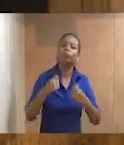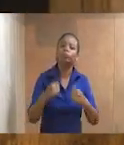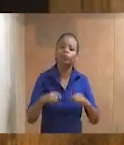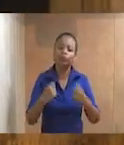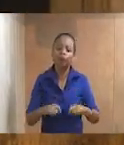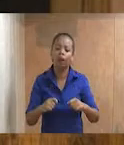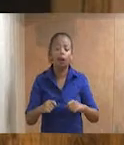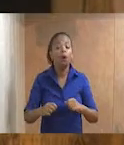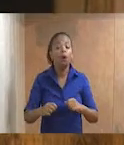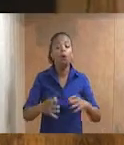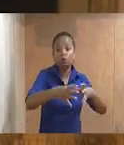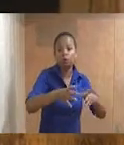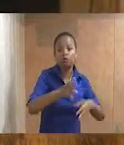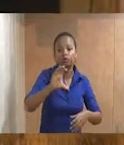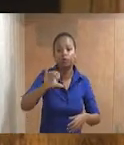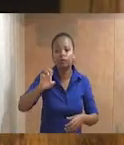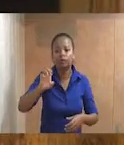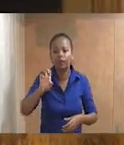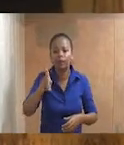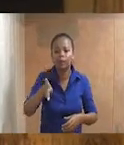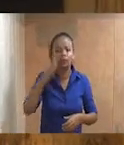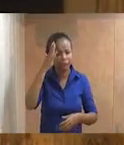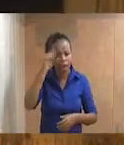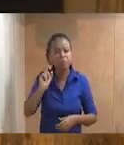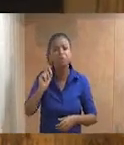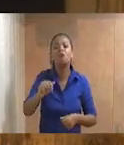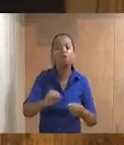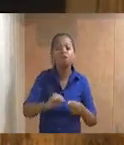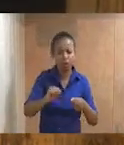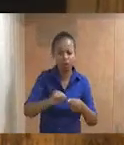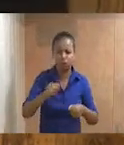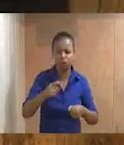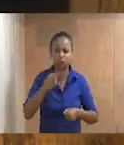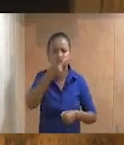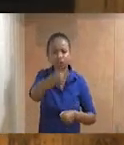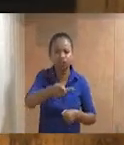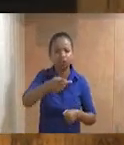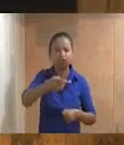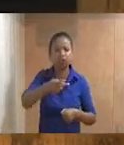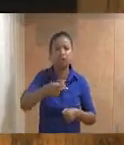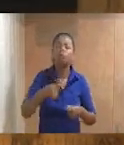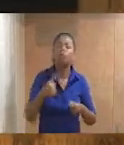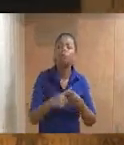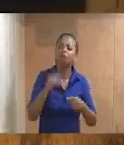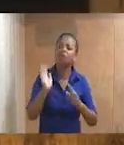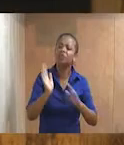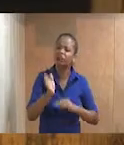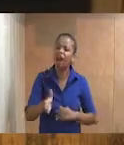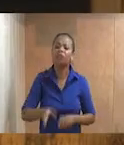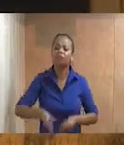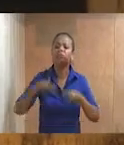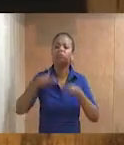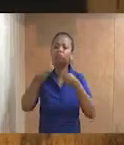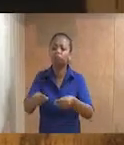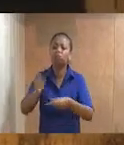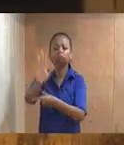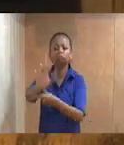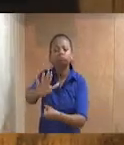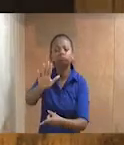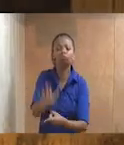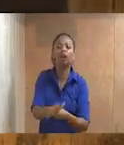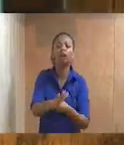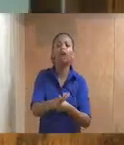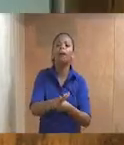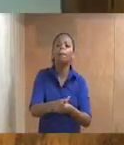do que eu estou falando, porque já iniciou nas creches um terço de planejamento. Para quem não sabe o que é